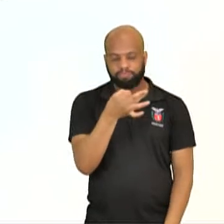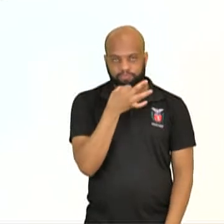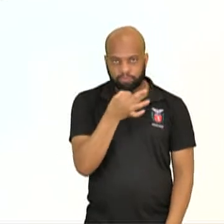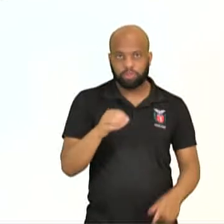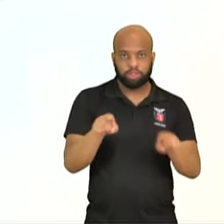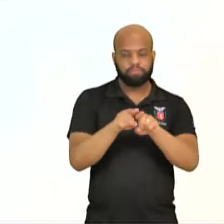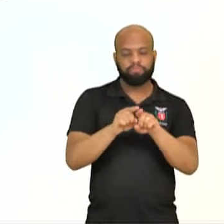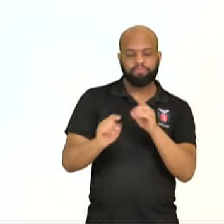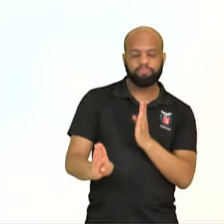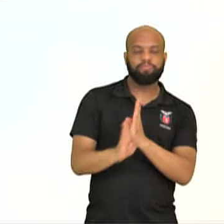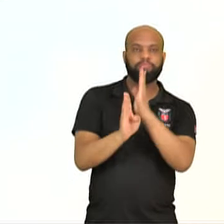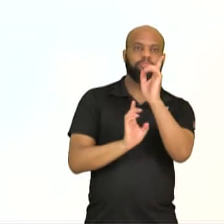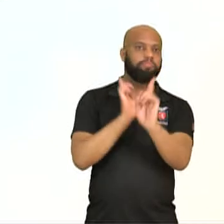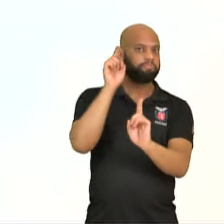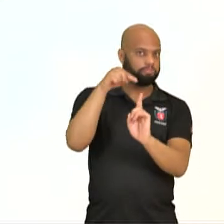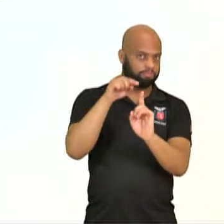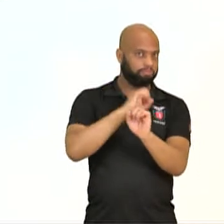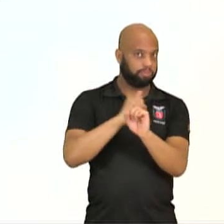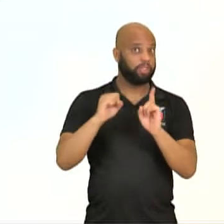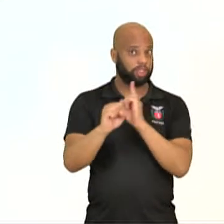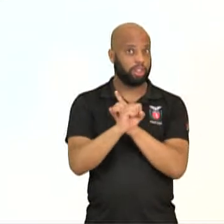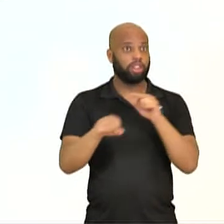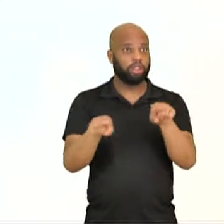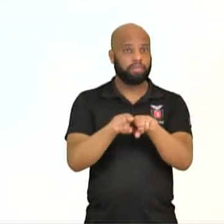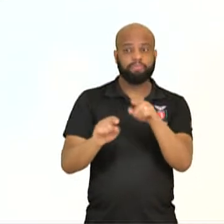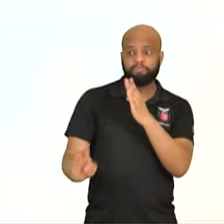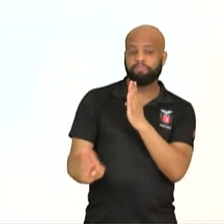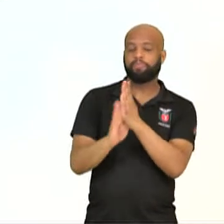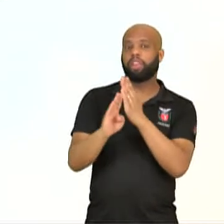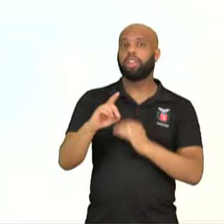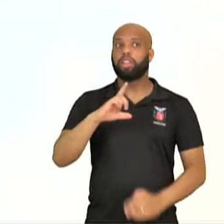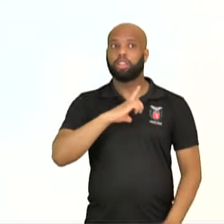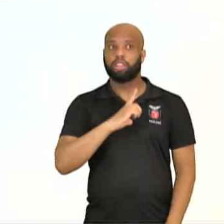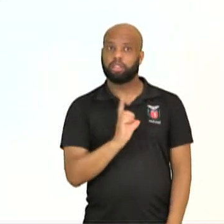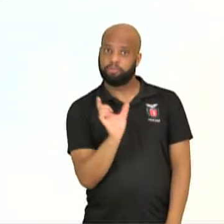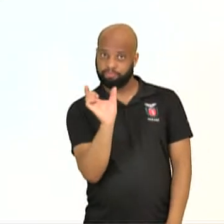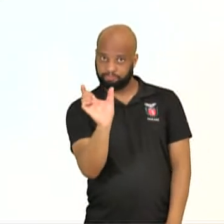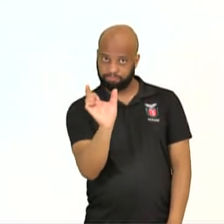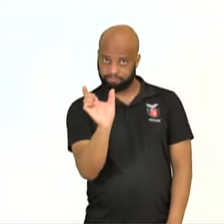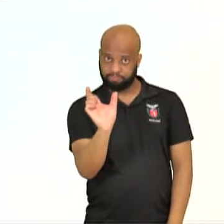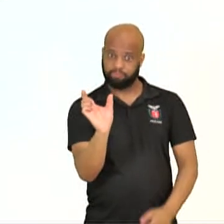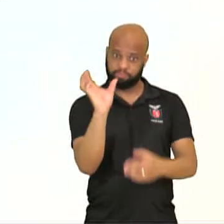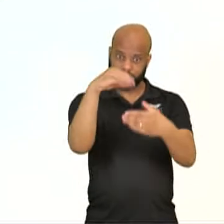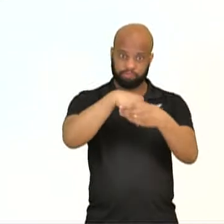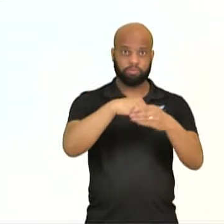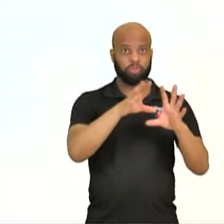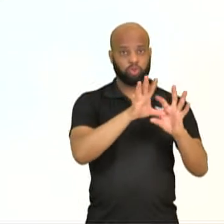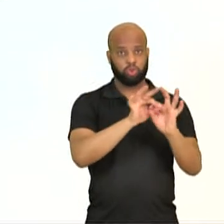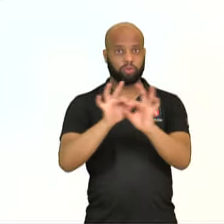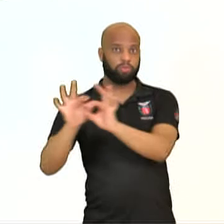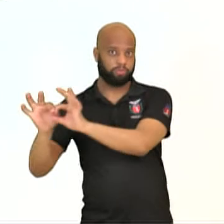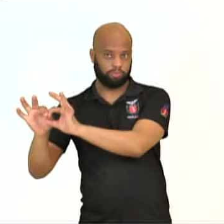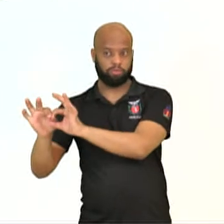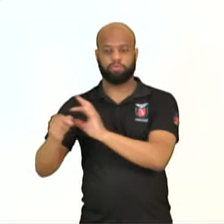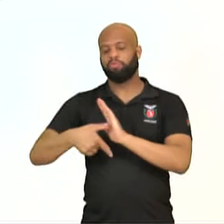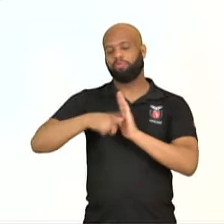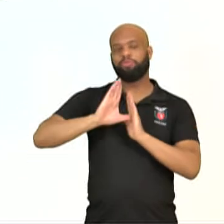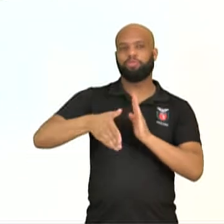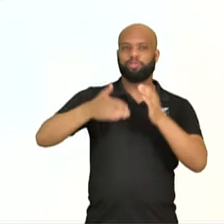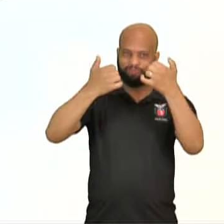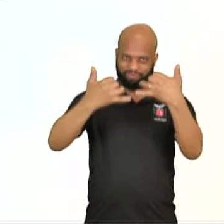social e identificar quais são as palavras heterogenéricas dentro dos contextos citados